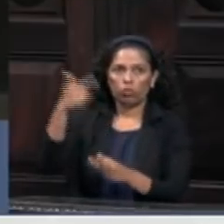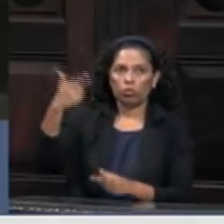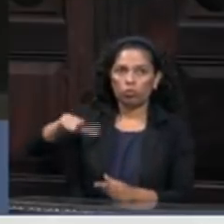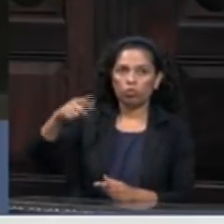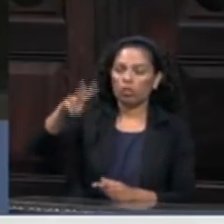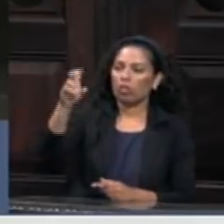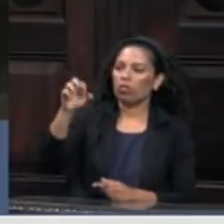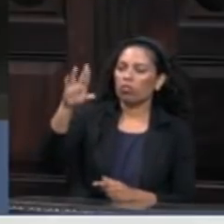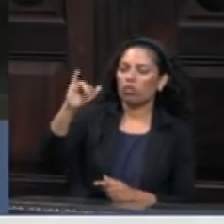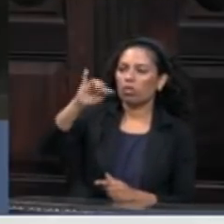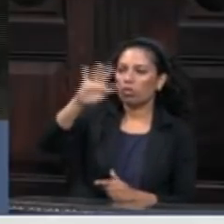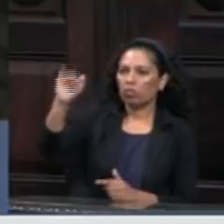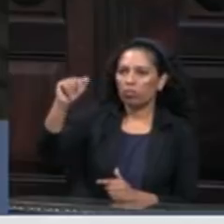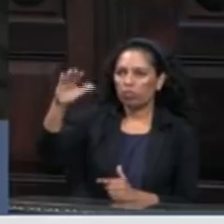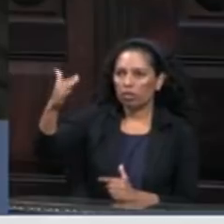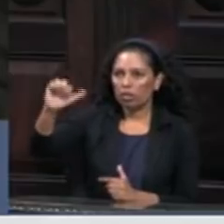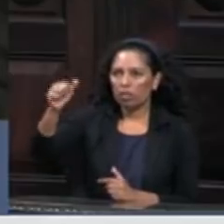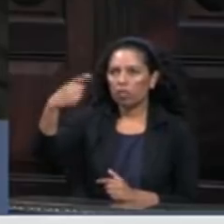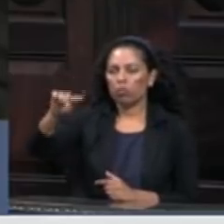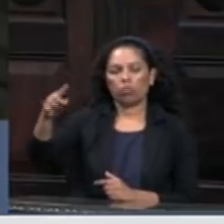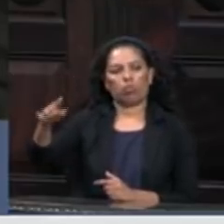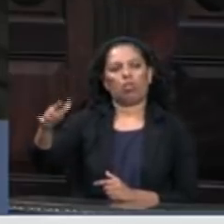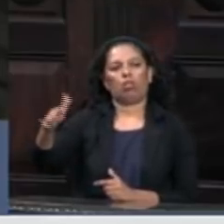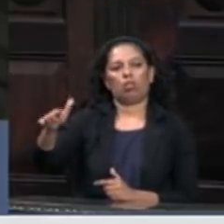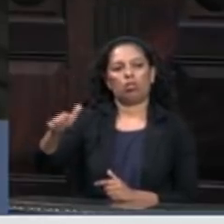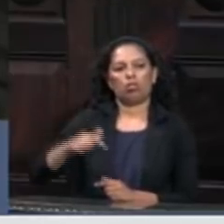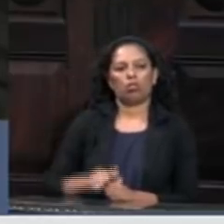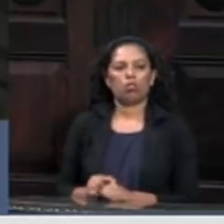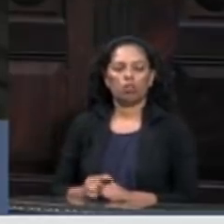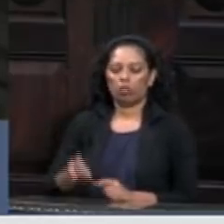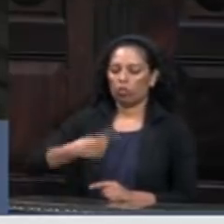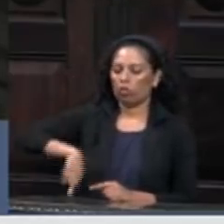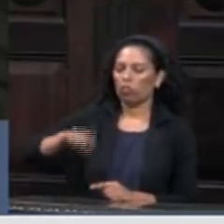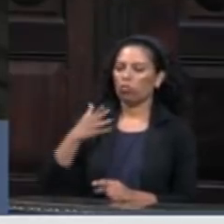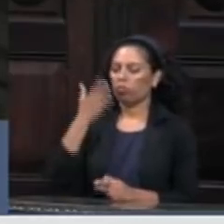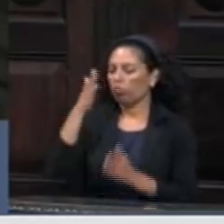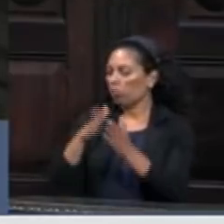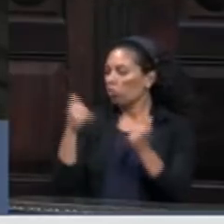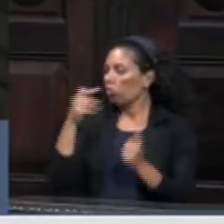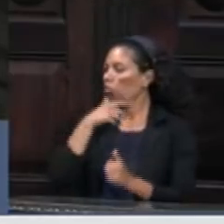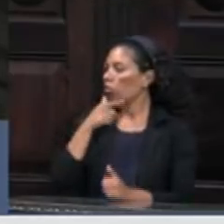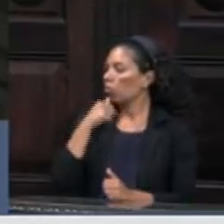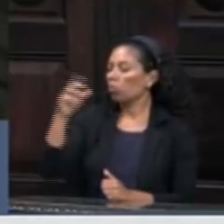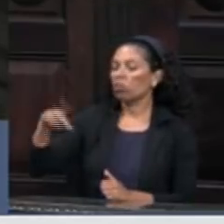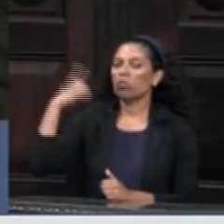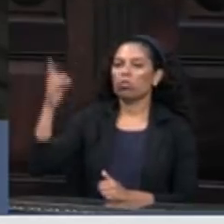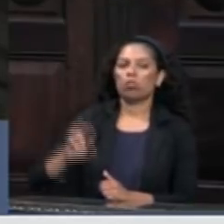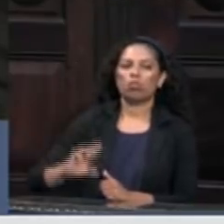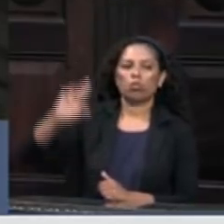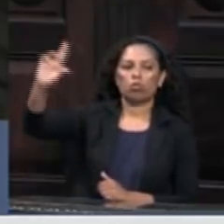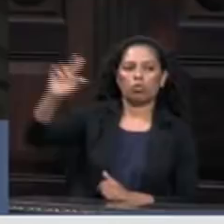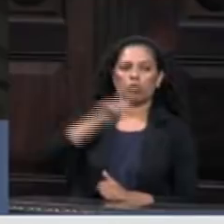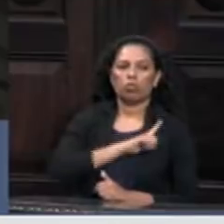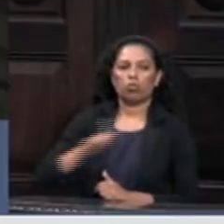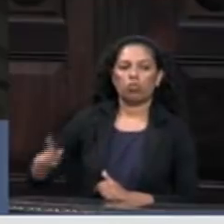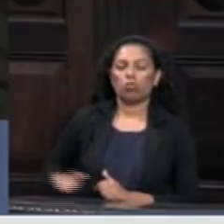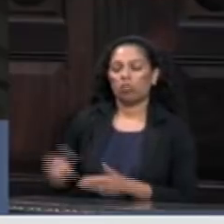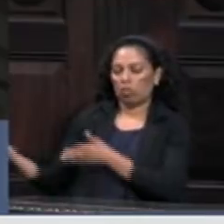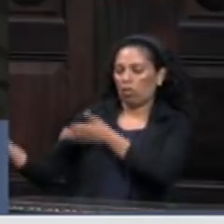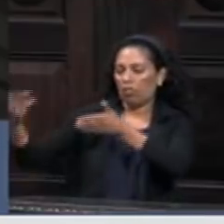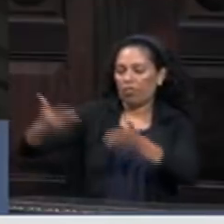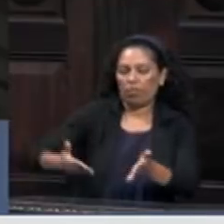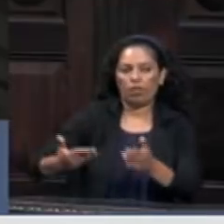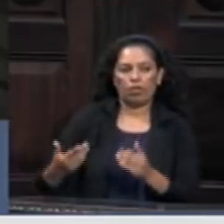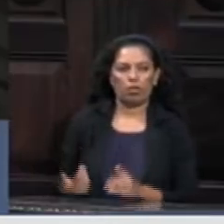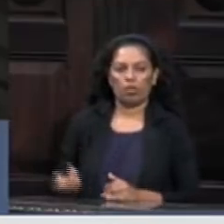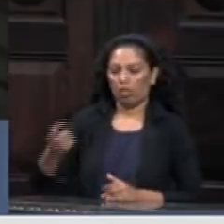pedir ao Gustavo Tutuca, que é líder do atual governo, pela condução que vem fazendo, talvez seja líder do próximo também,